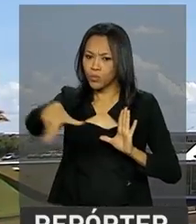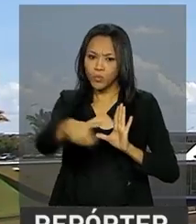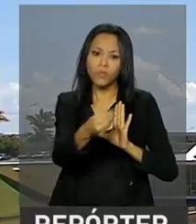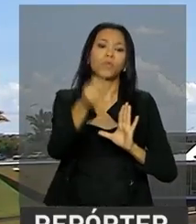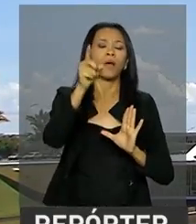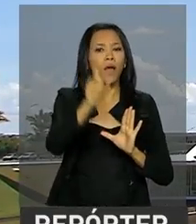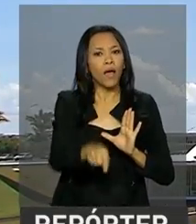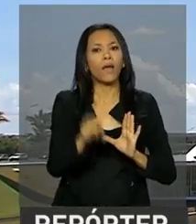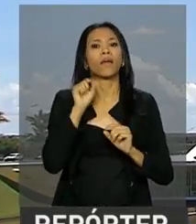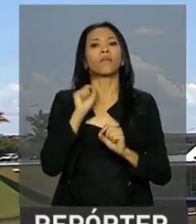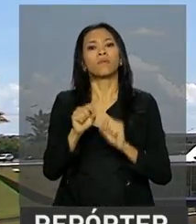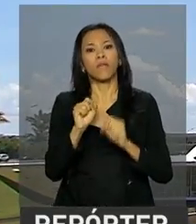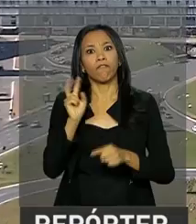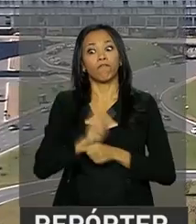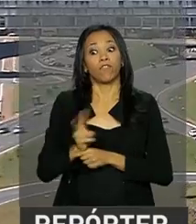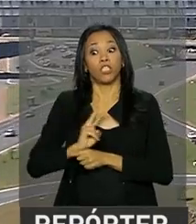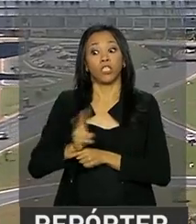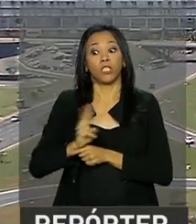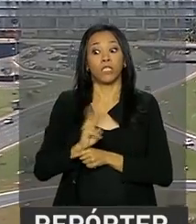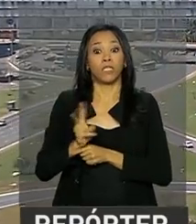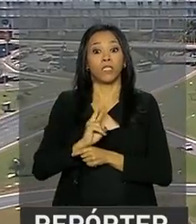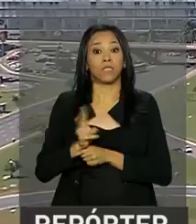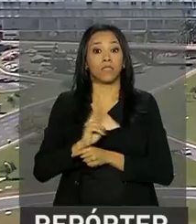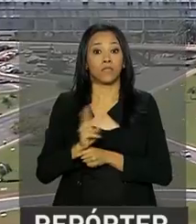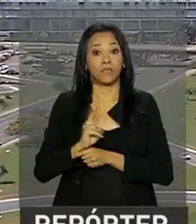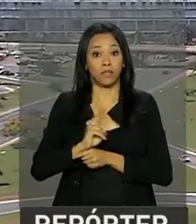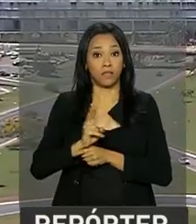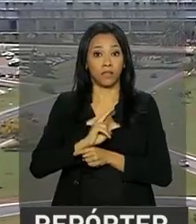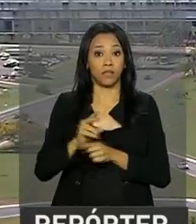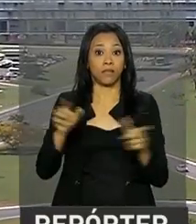fica sujeito à vigilância permanente do